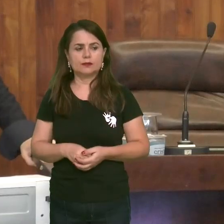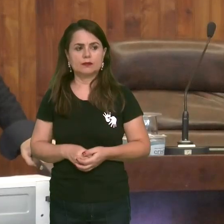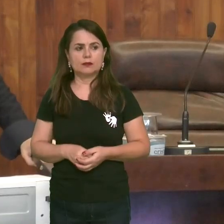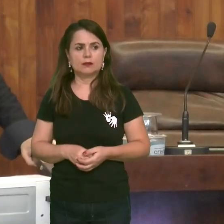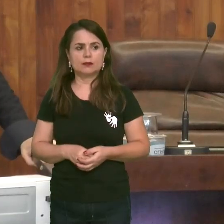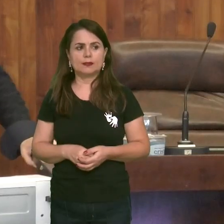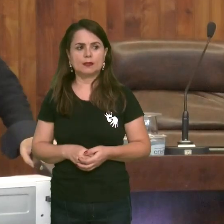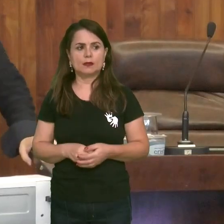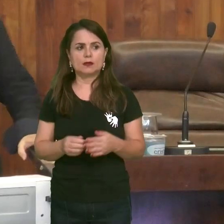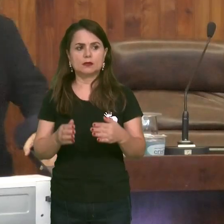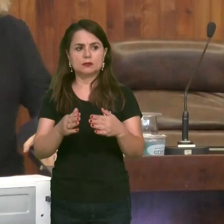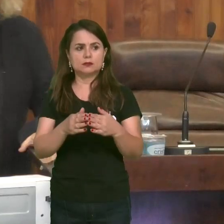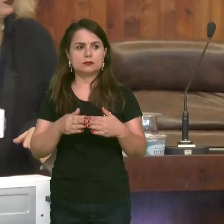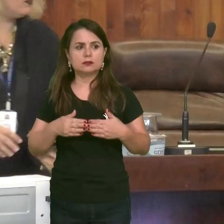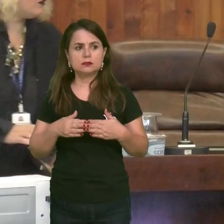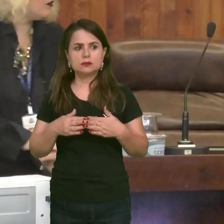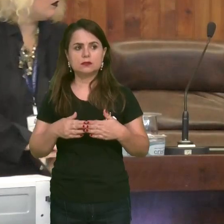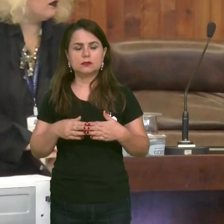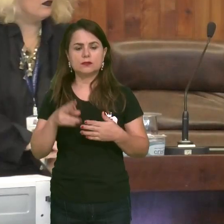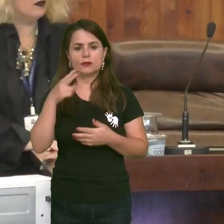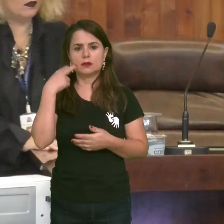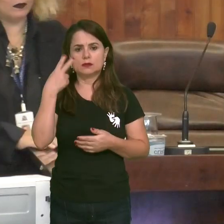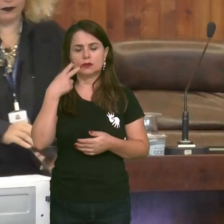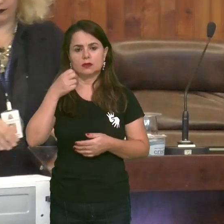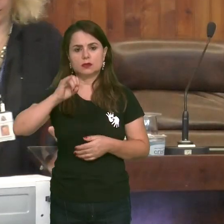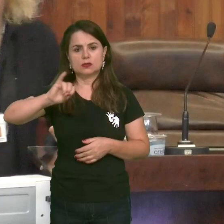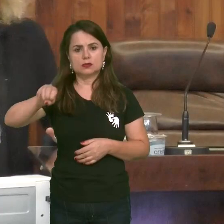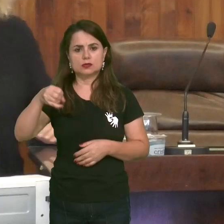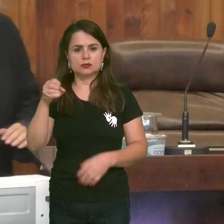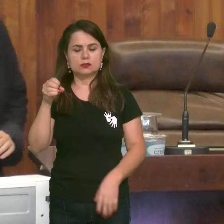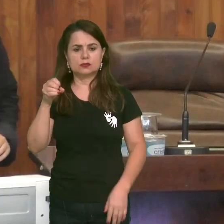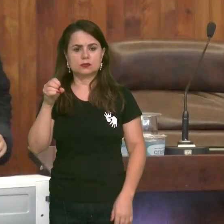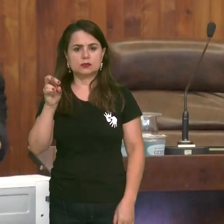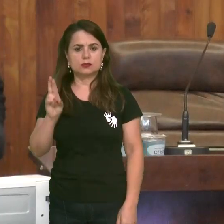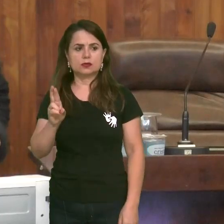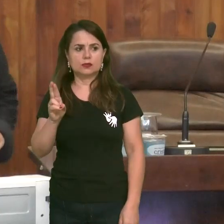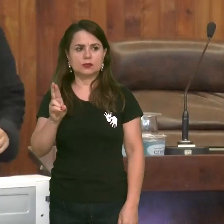ao Virador Júnior Moraes